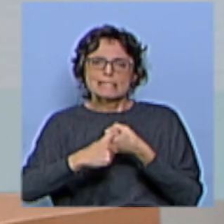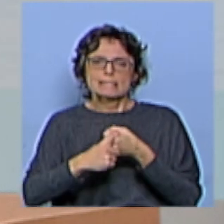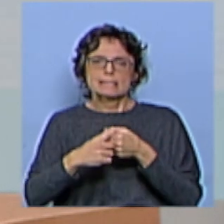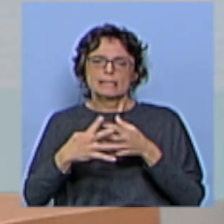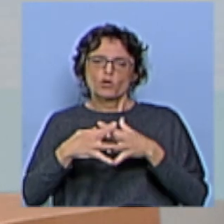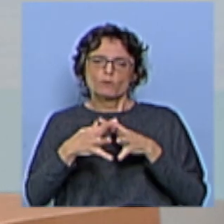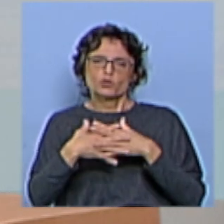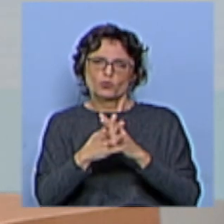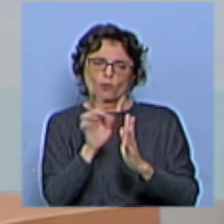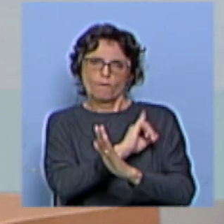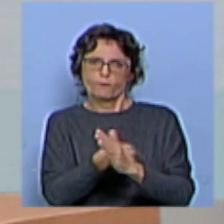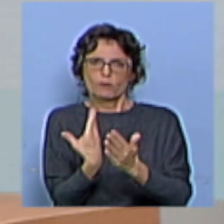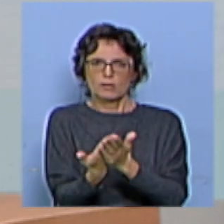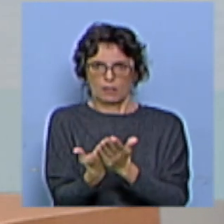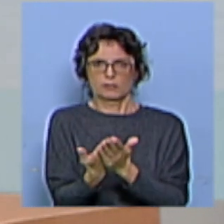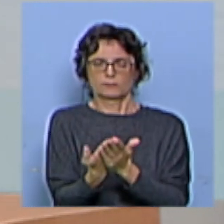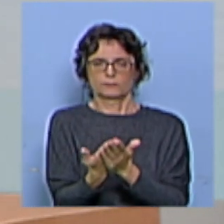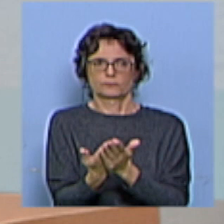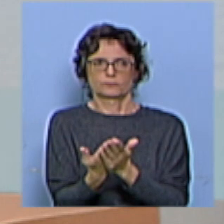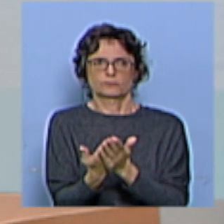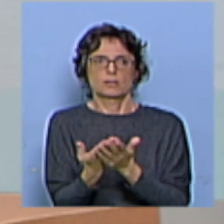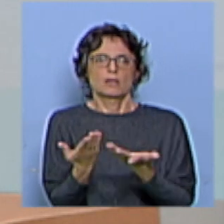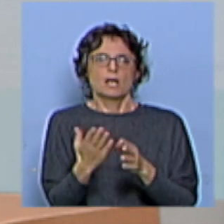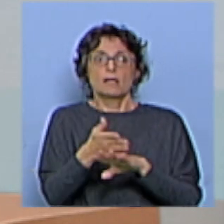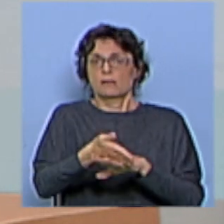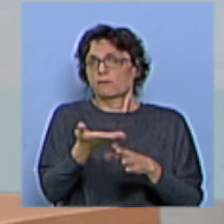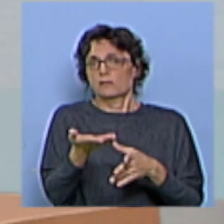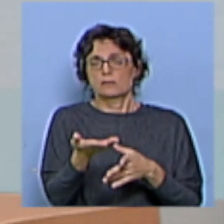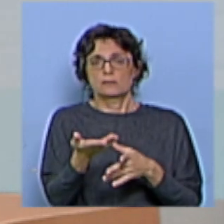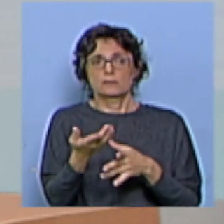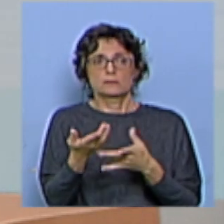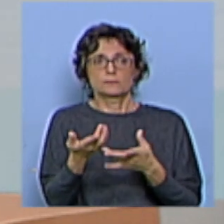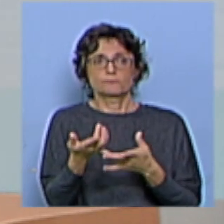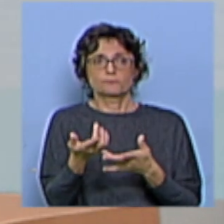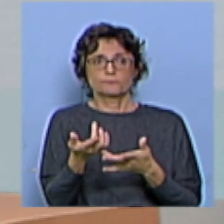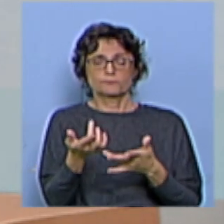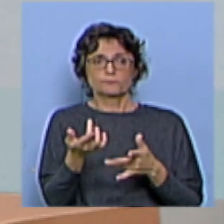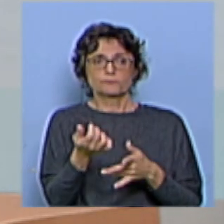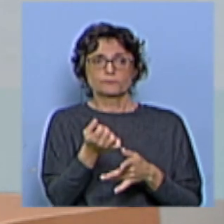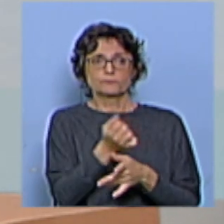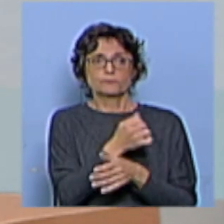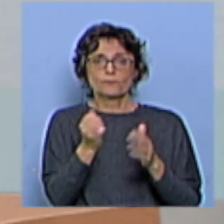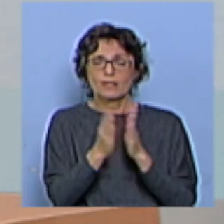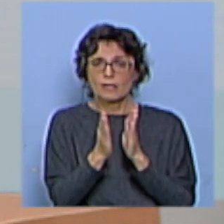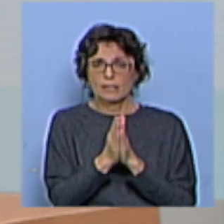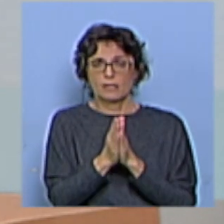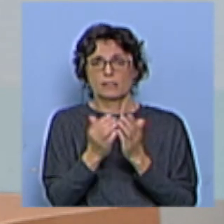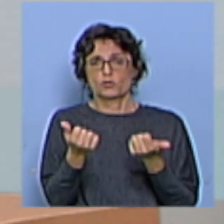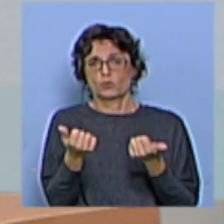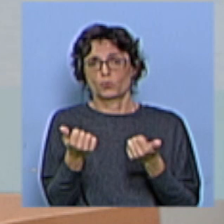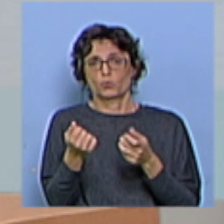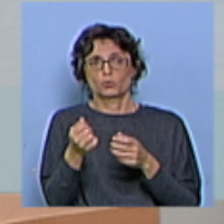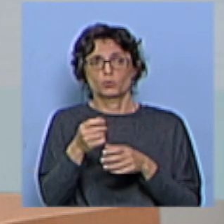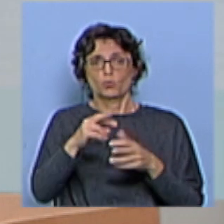fazendo nas dioceses portuguesas, seja através dos municípios, seja através, enfim, dos serviços mais ligados